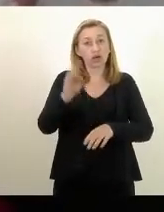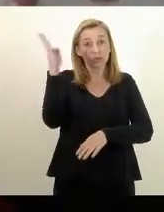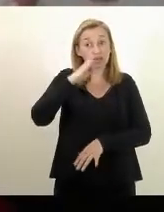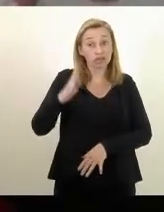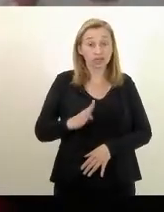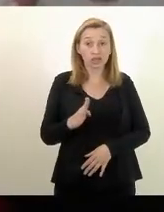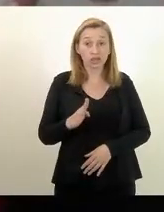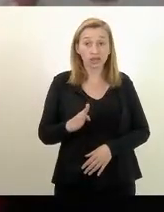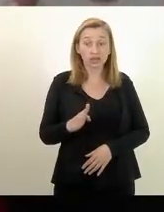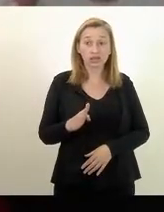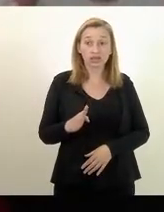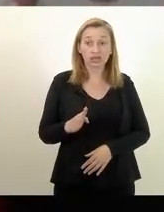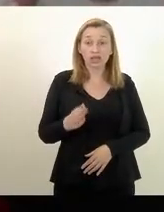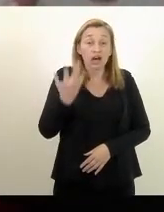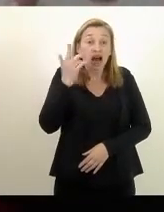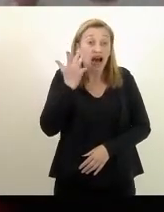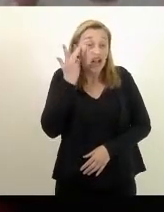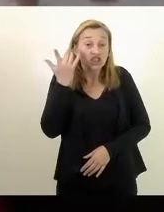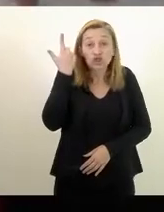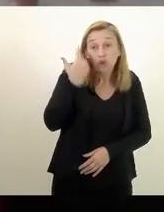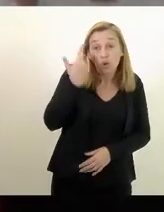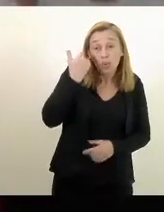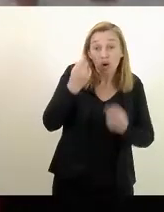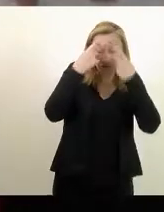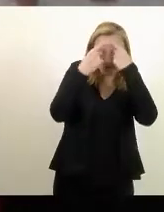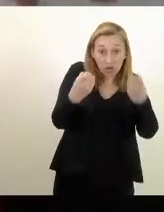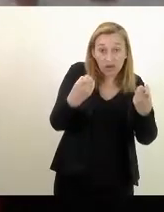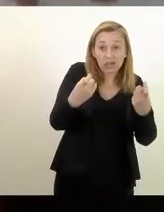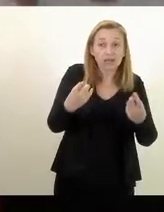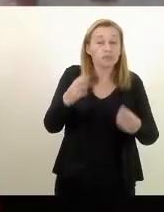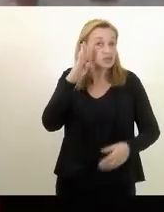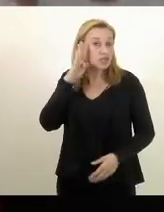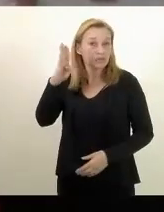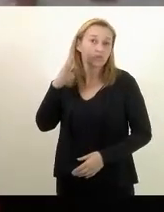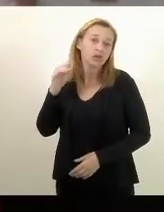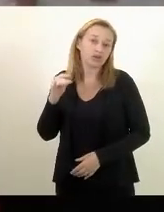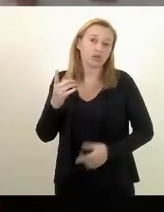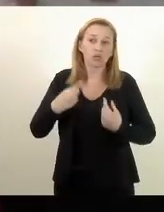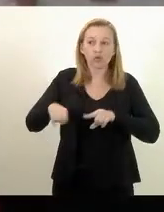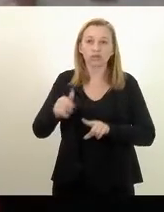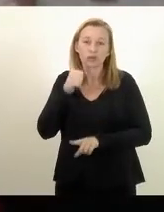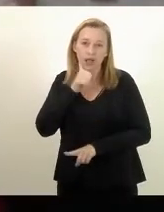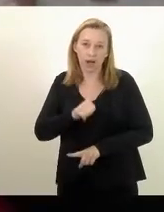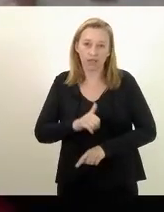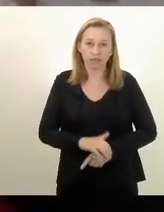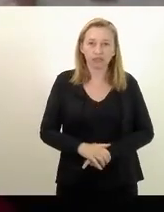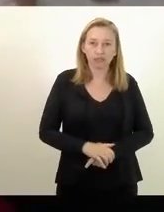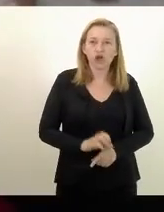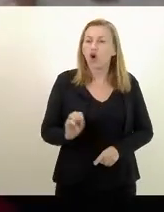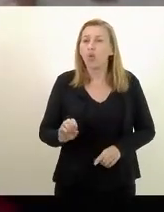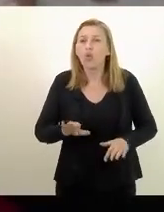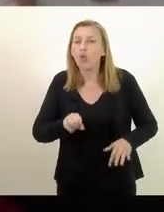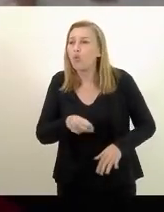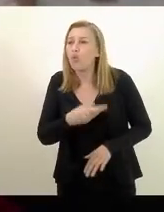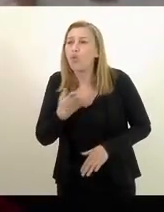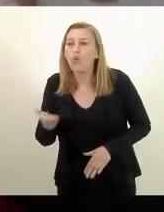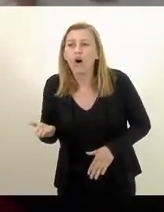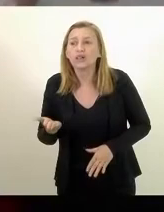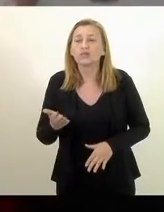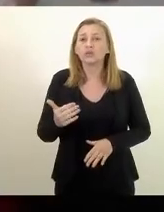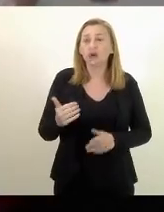naturaliza a violência e as violências contra as mulheres o quanto a violência